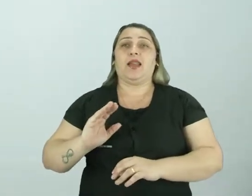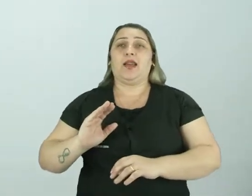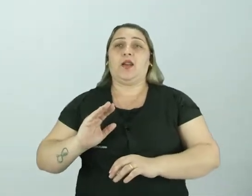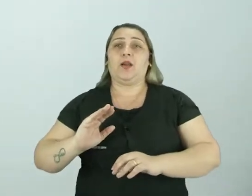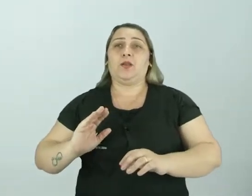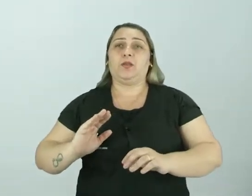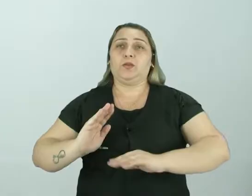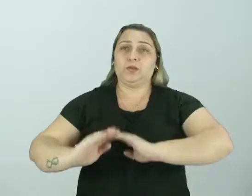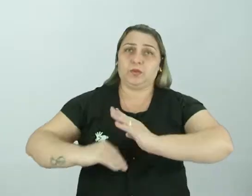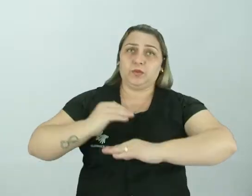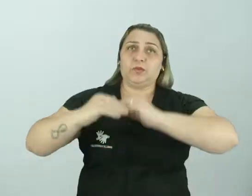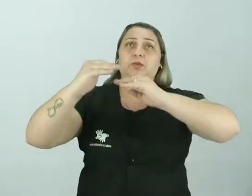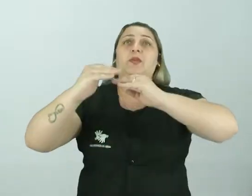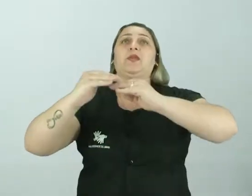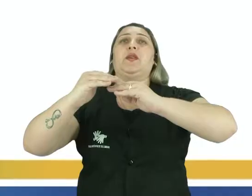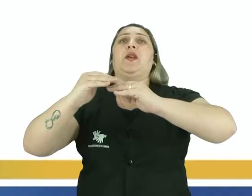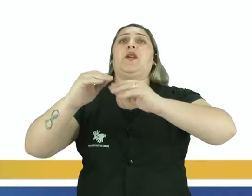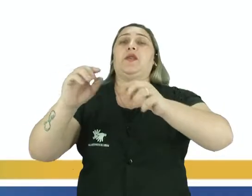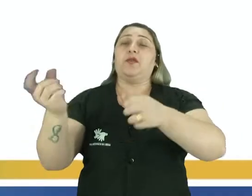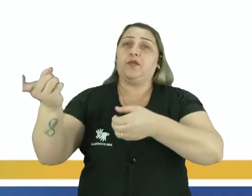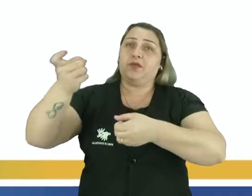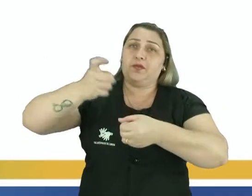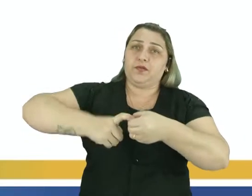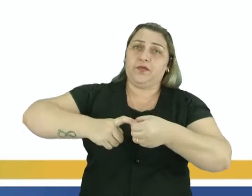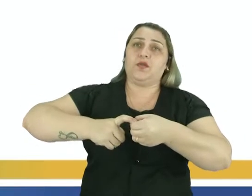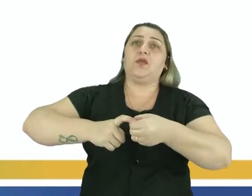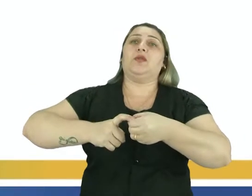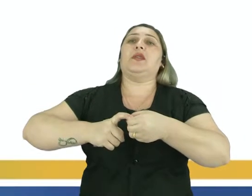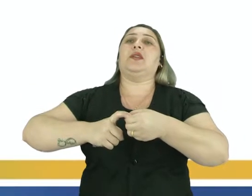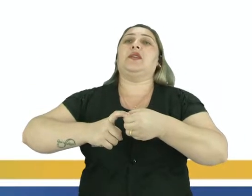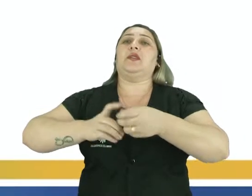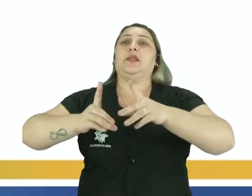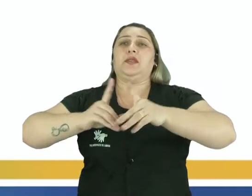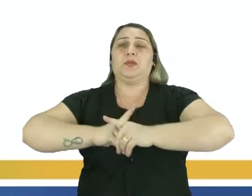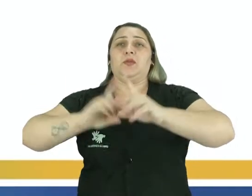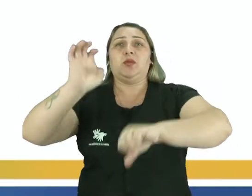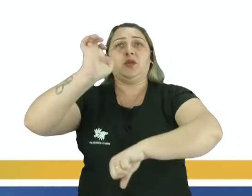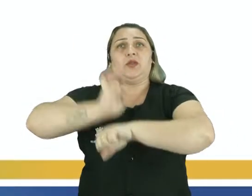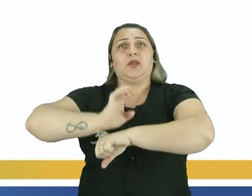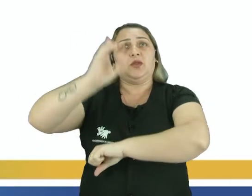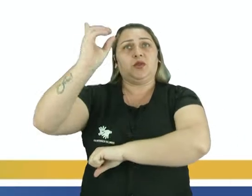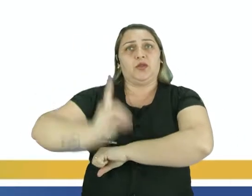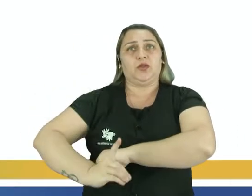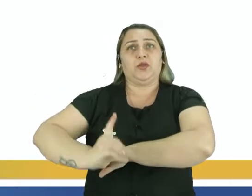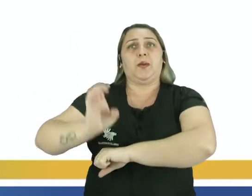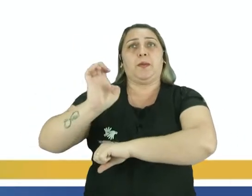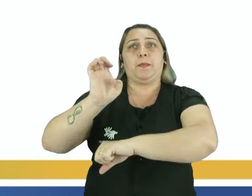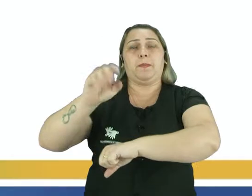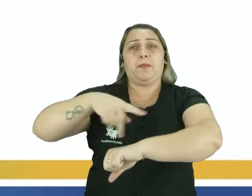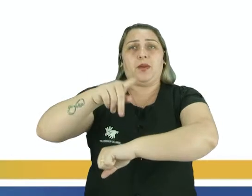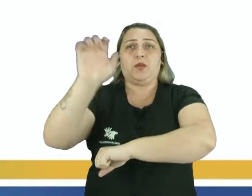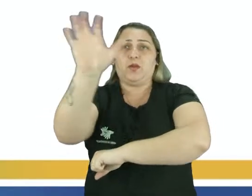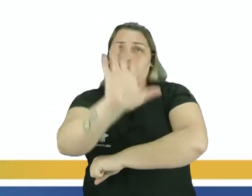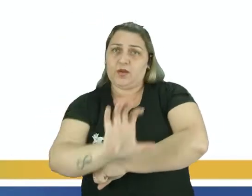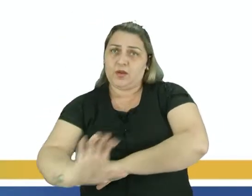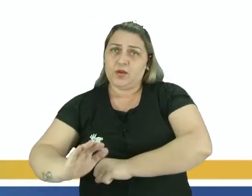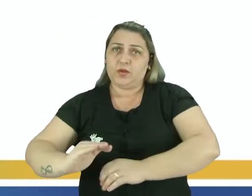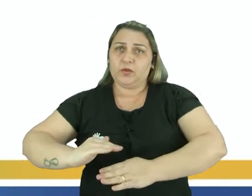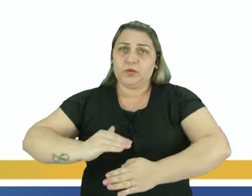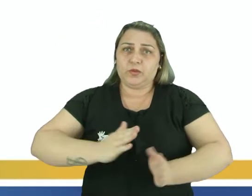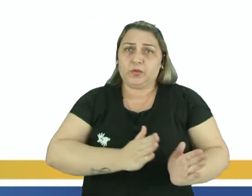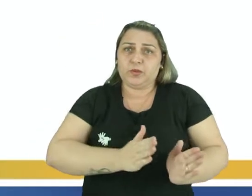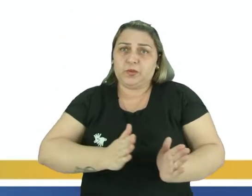Redemocratização é o processo de restauração da democracia e do Estado de Direito em países ou regiões que passaram por um período